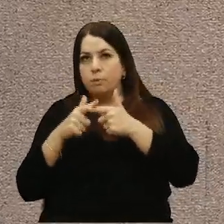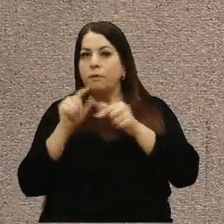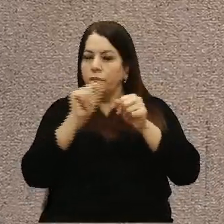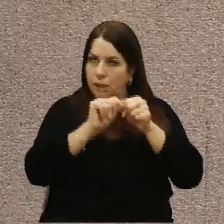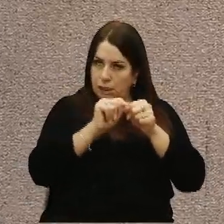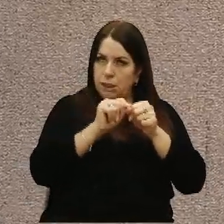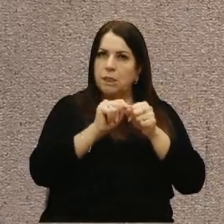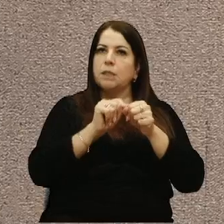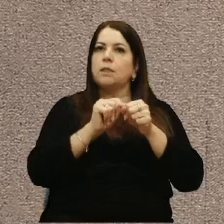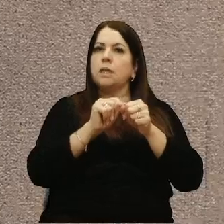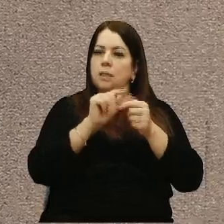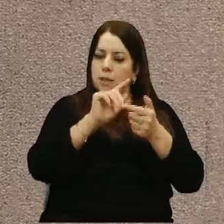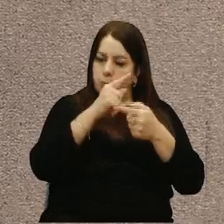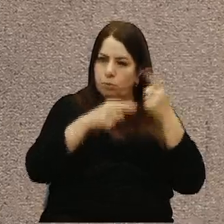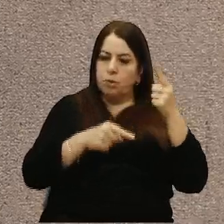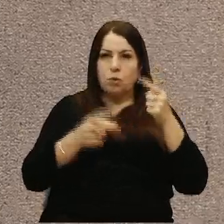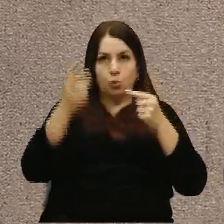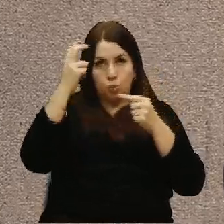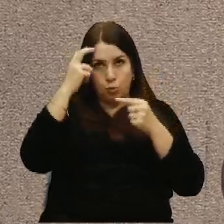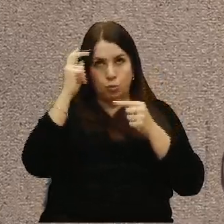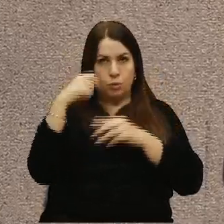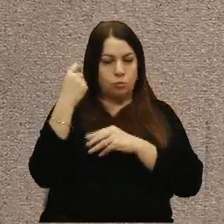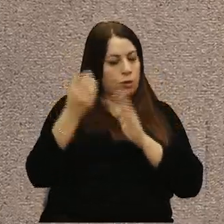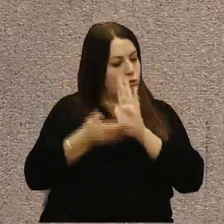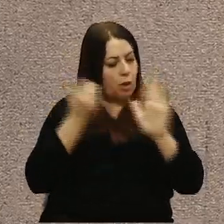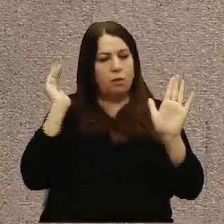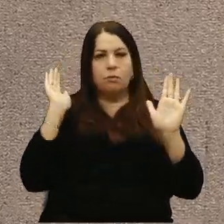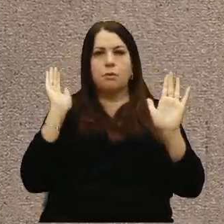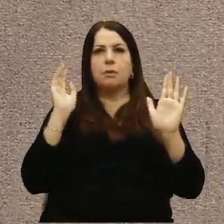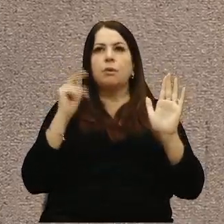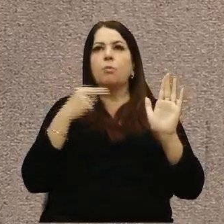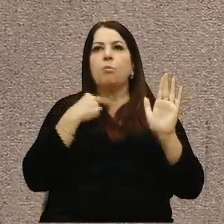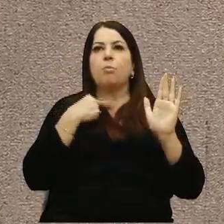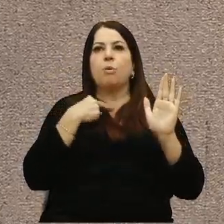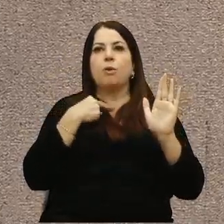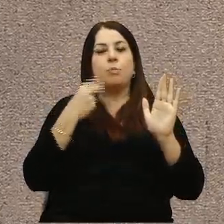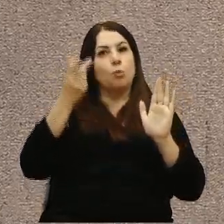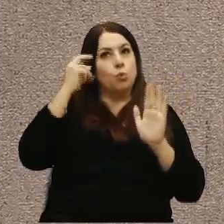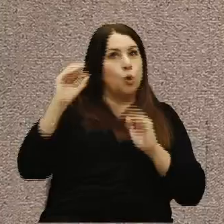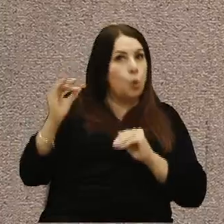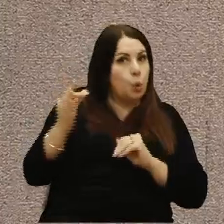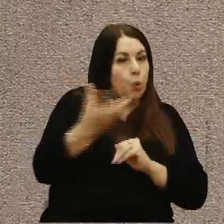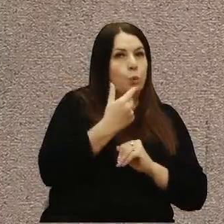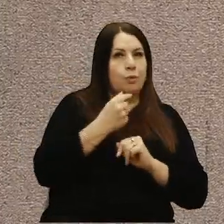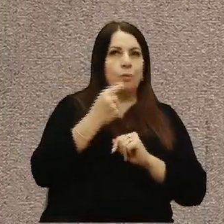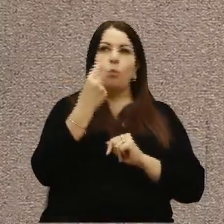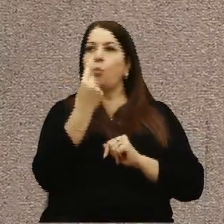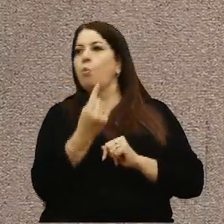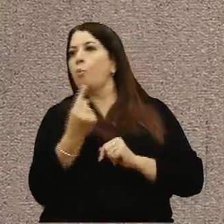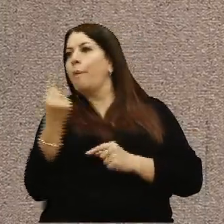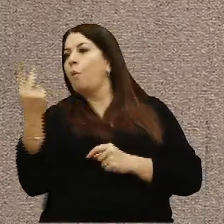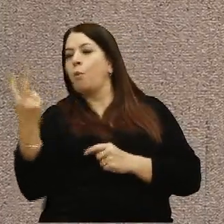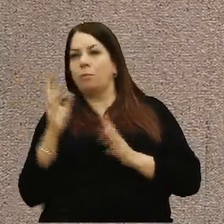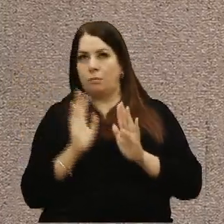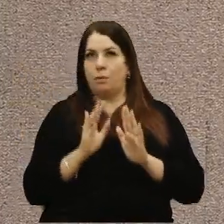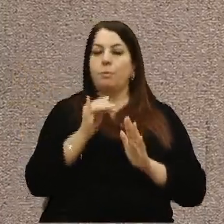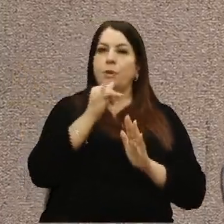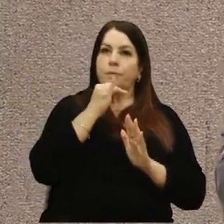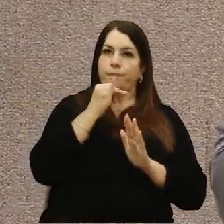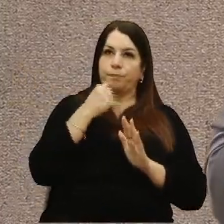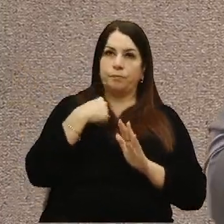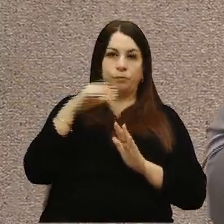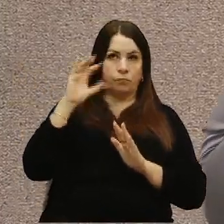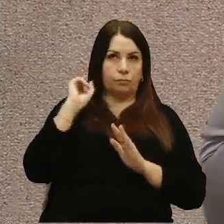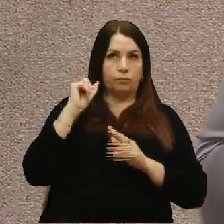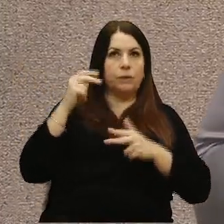isso, tem que ser rechaçado. Se na cultura gaúcha tem isso, tem que ser rechaçado. Agora, não se bota uma cultura entenda fora por conta de uma ou outra situação. Por exemplo, eu ouço